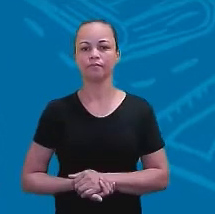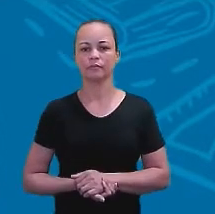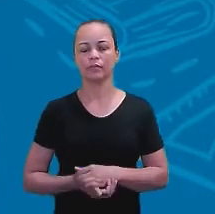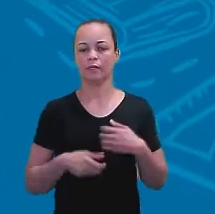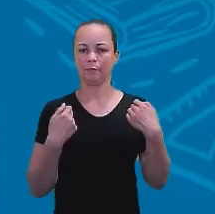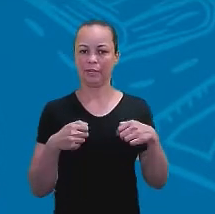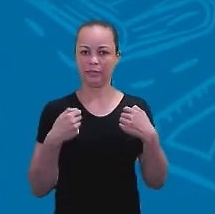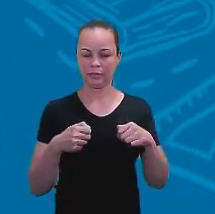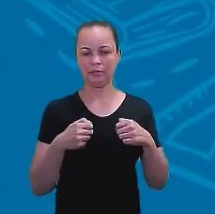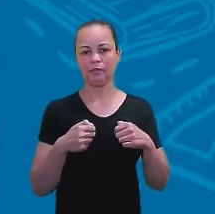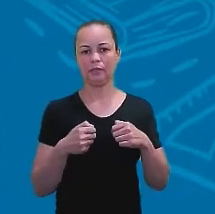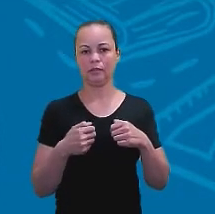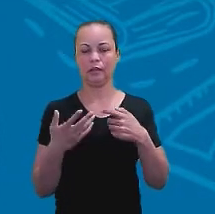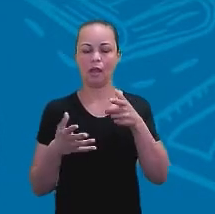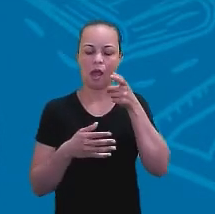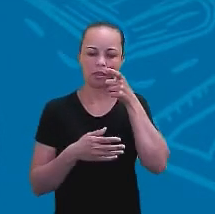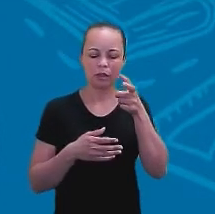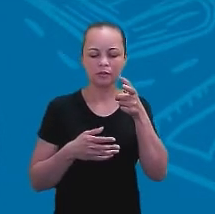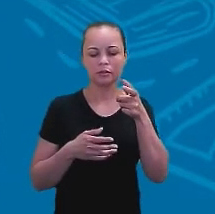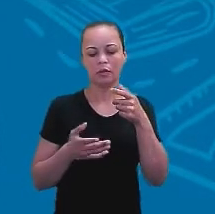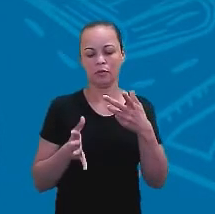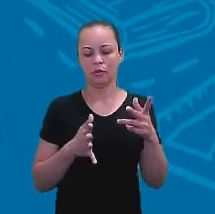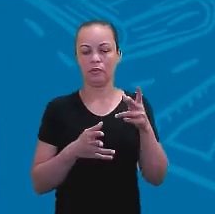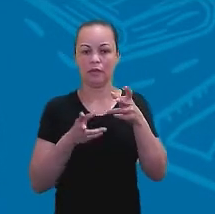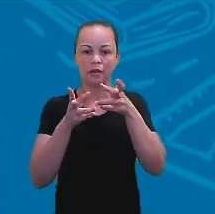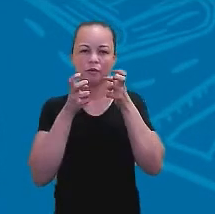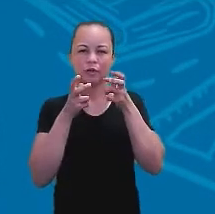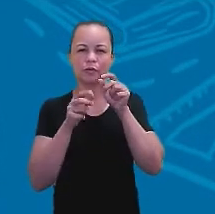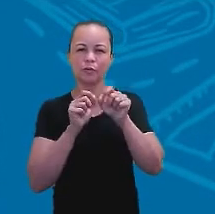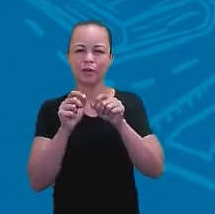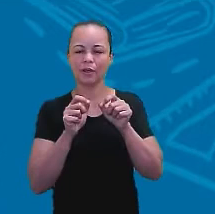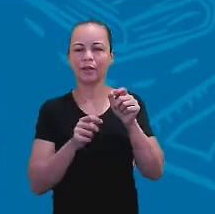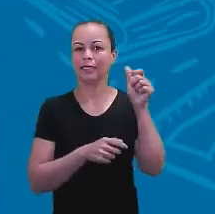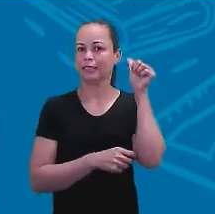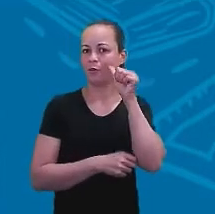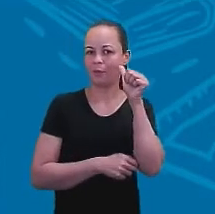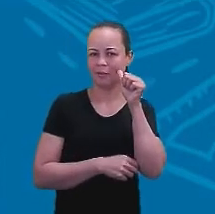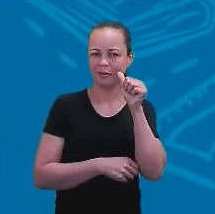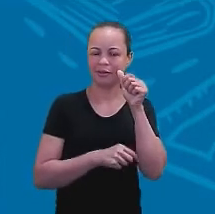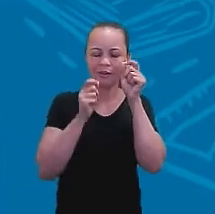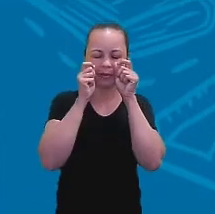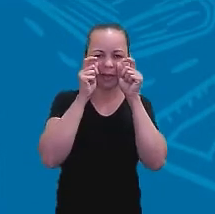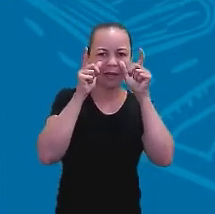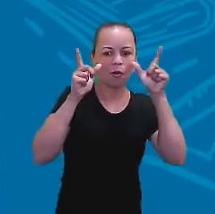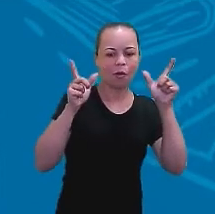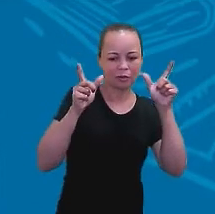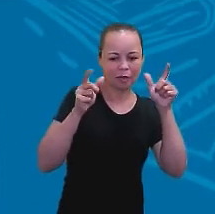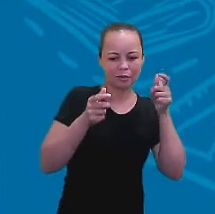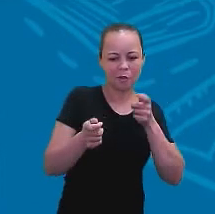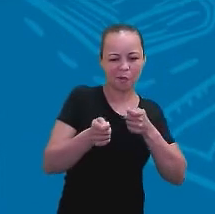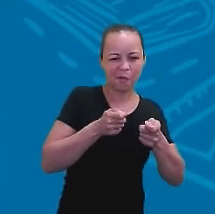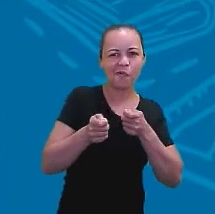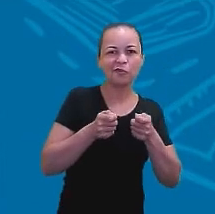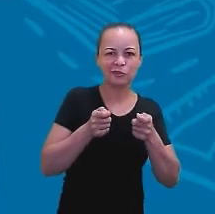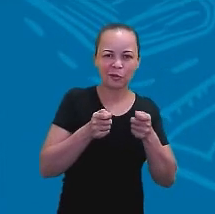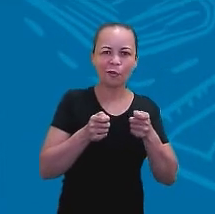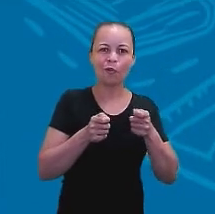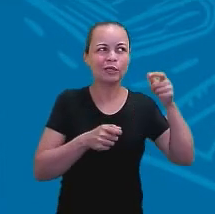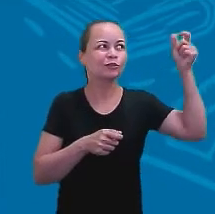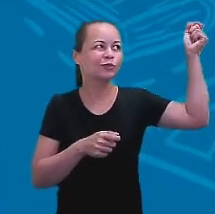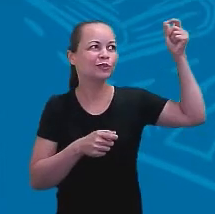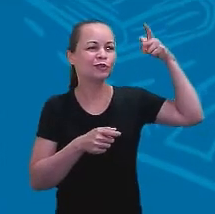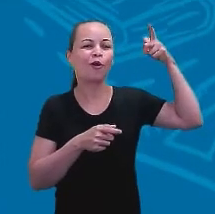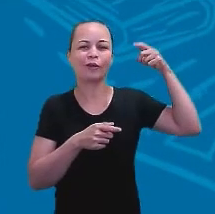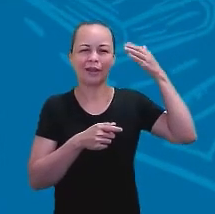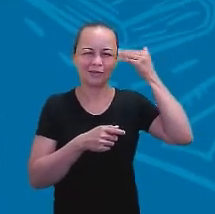precisa ter bastante atenção. E a gente observa ali que tem uma garotinha que está acordada, então ela está tendo um controle ali, né, da exposição que ela